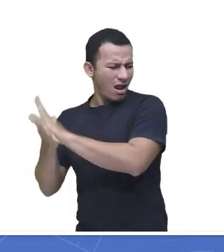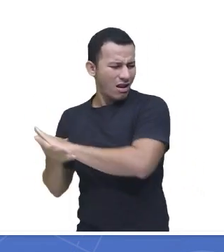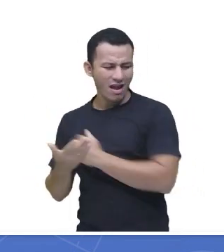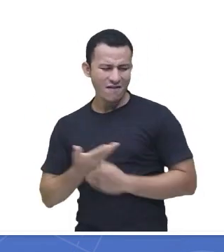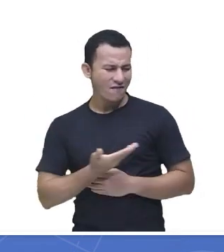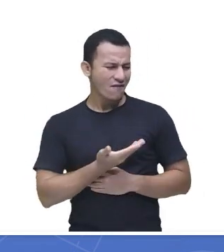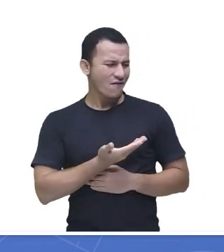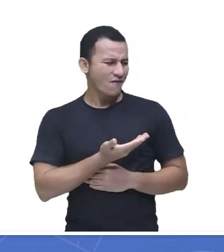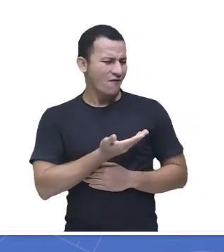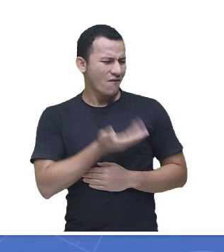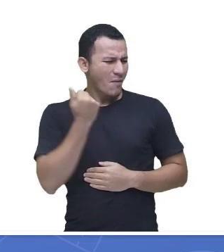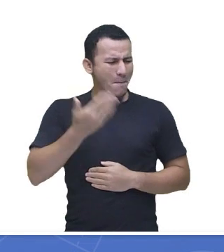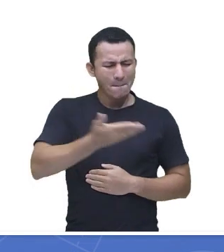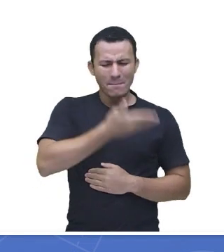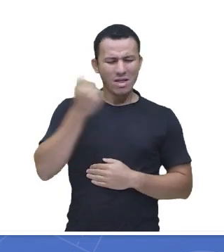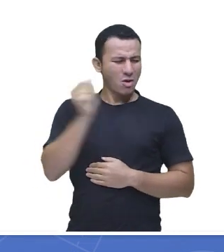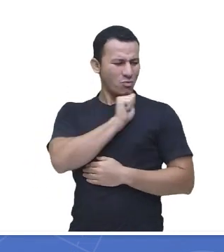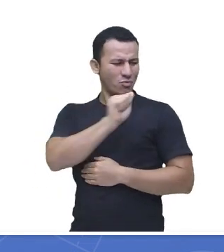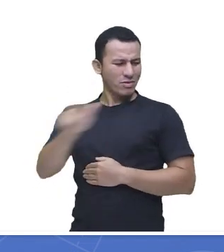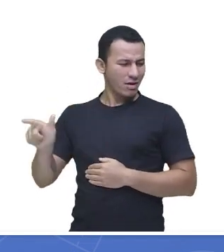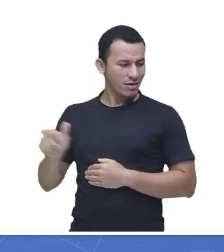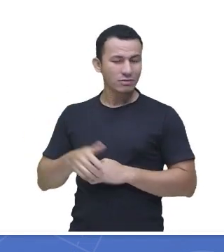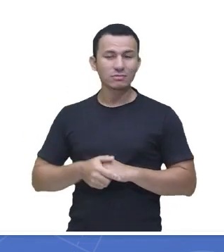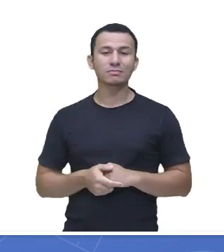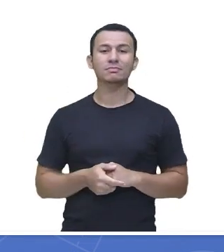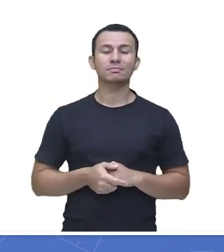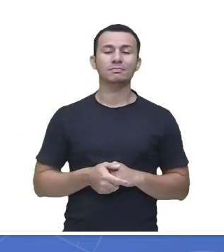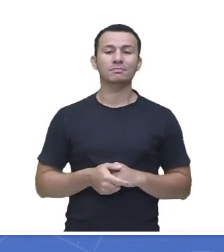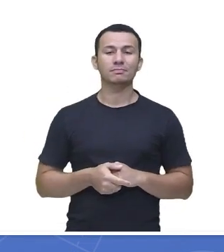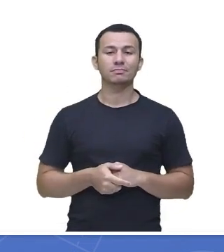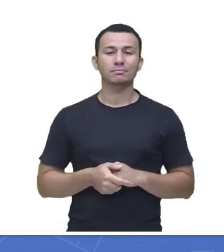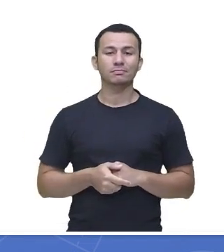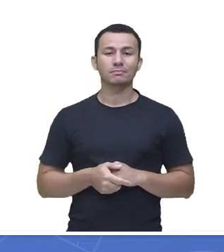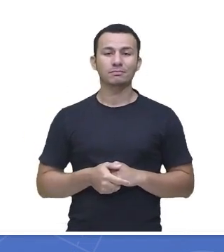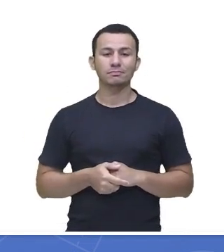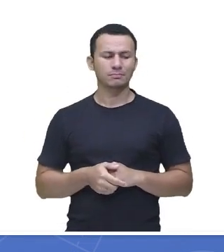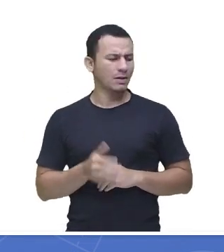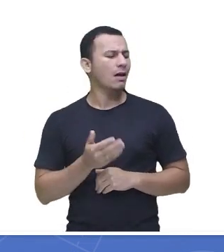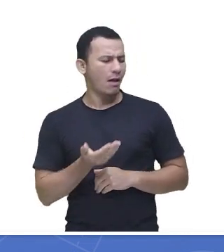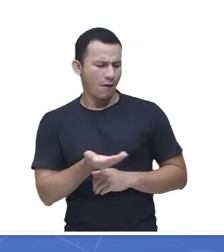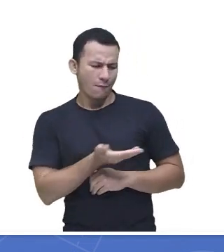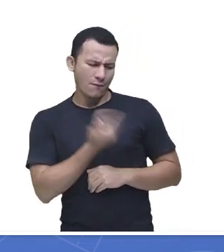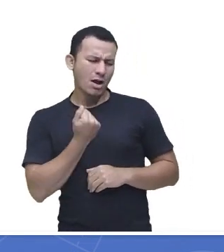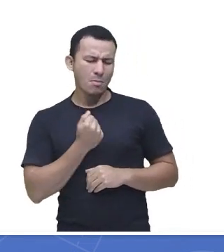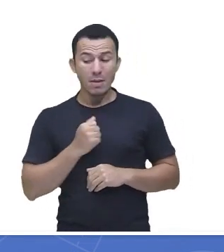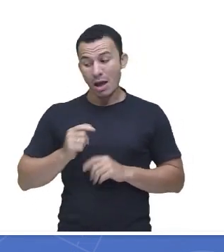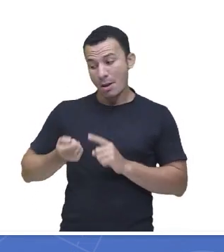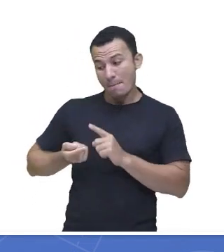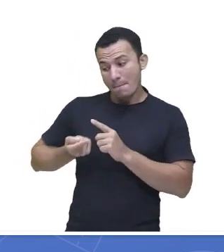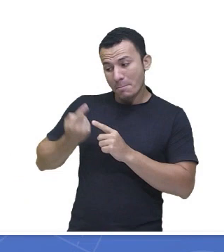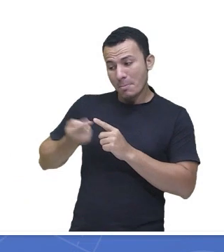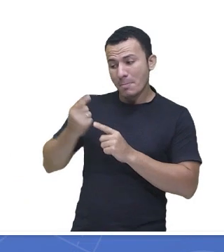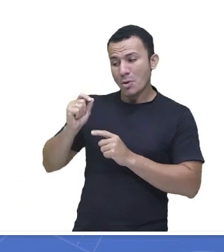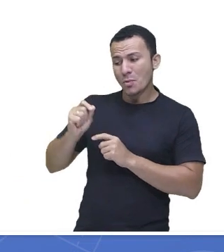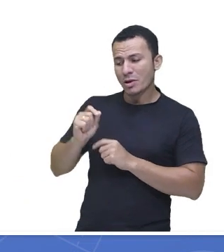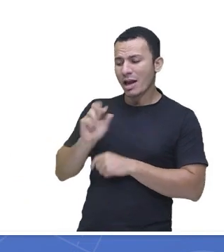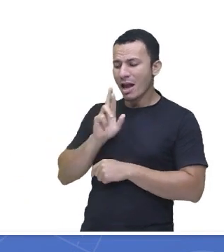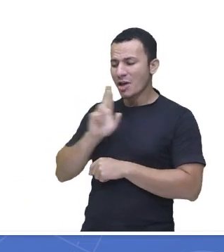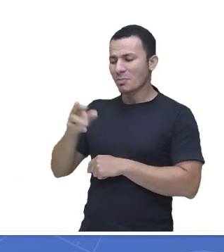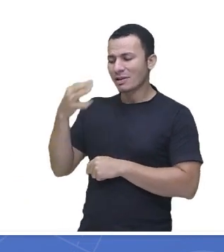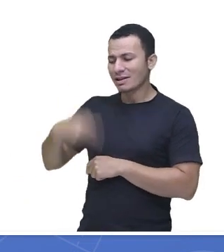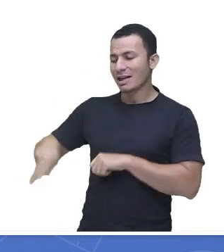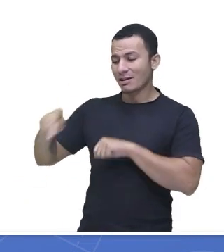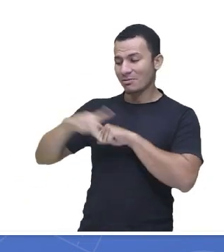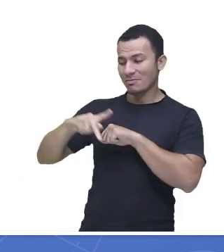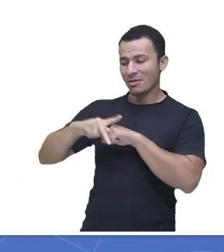Vamos arrasar eles. Aí responde, né? Vamos, mas antes vamos acertar o pronome. Percebam então